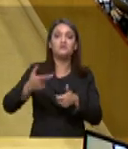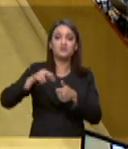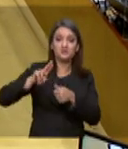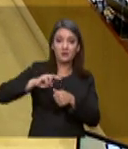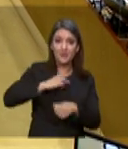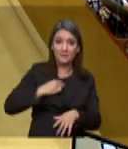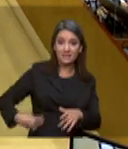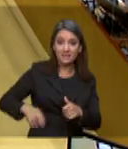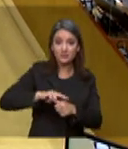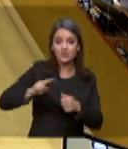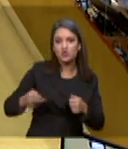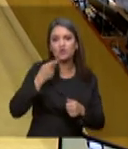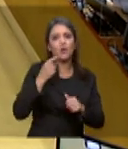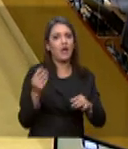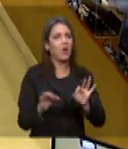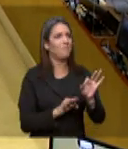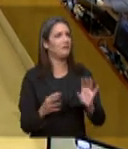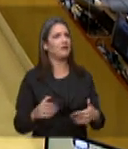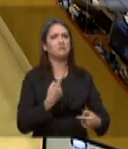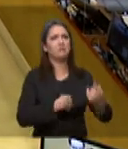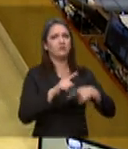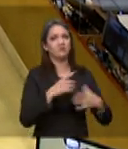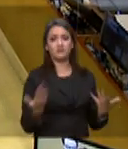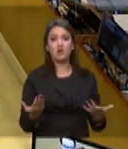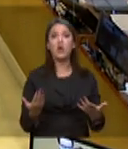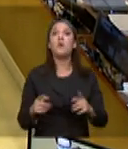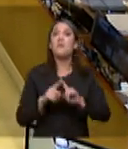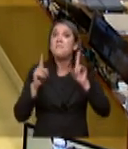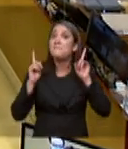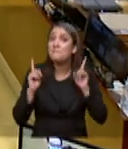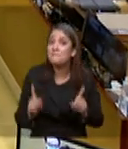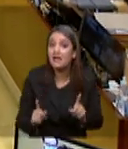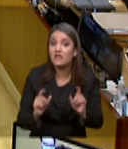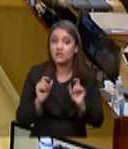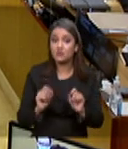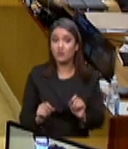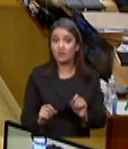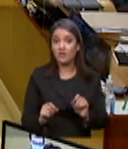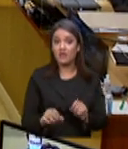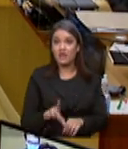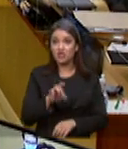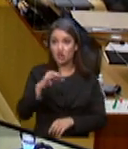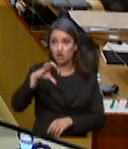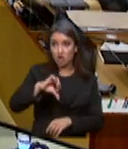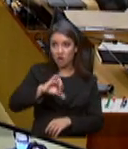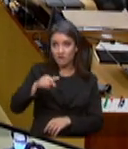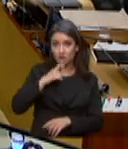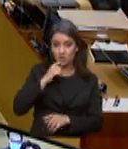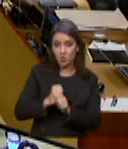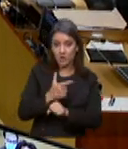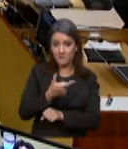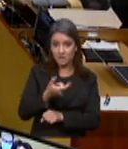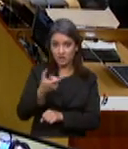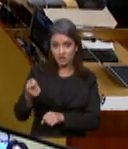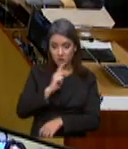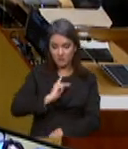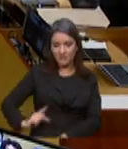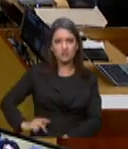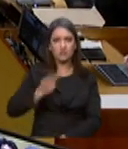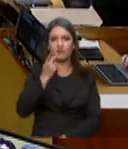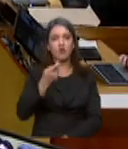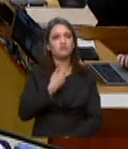evolução, um dia após o vice-presidente da República admitir, em 9 de julho de 2020, que o governo não tinha plano para combater o